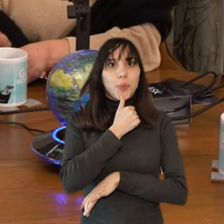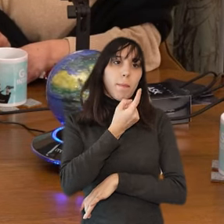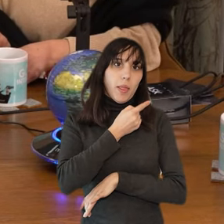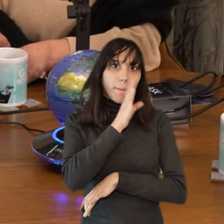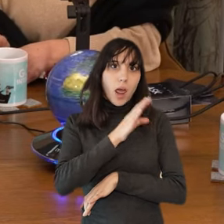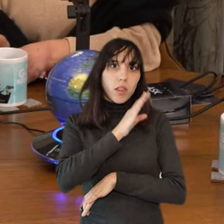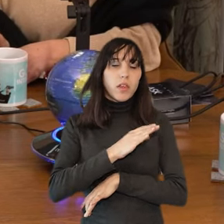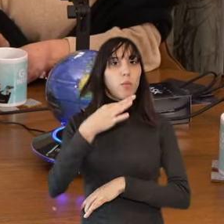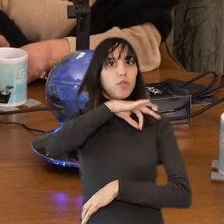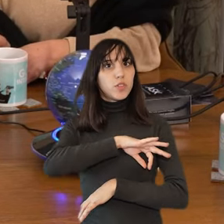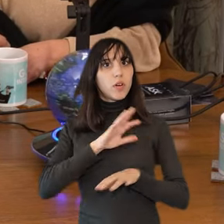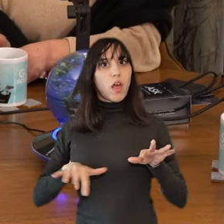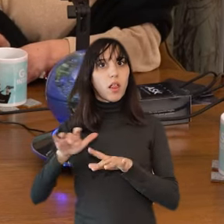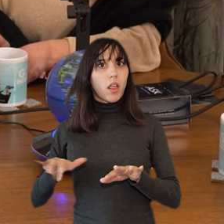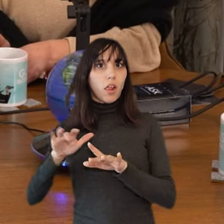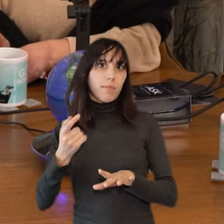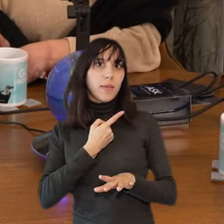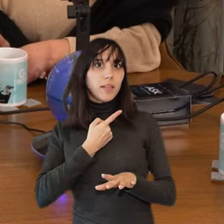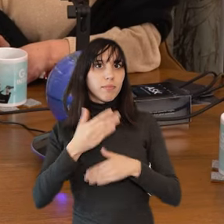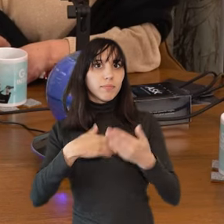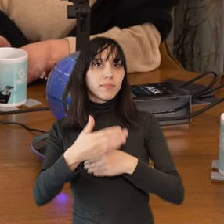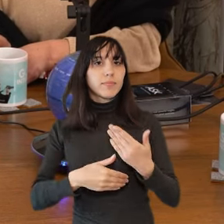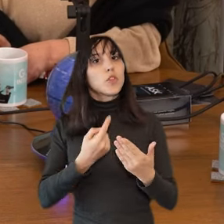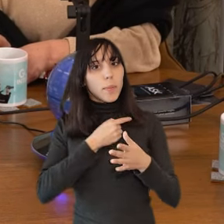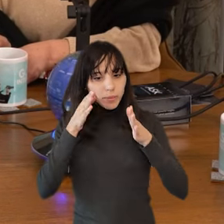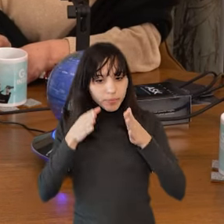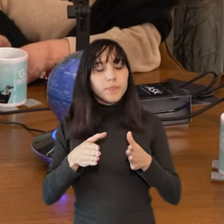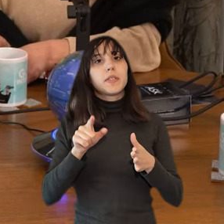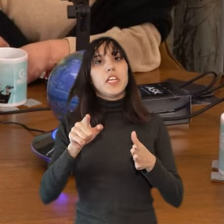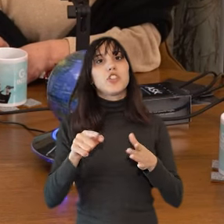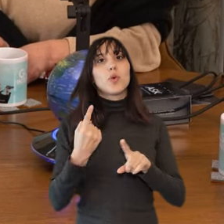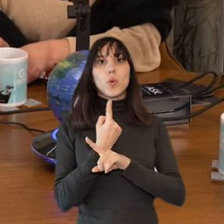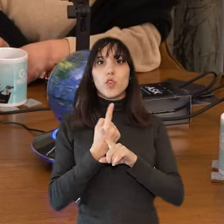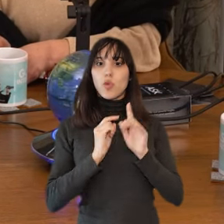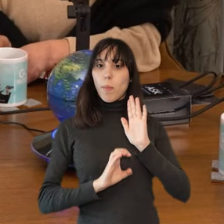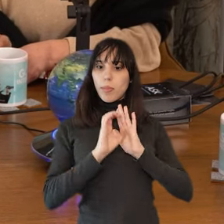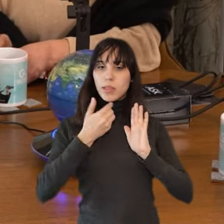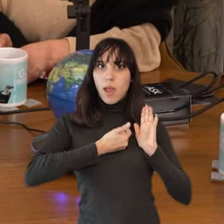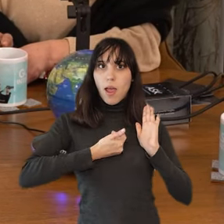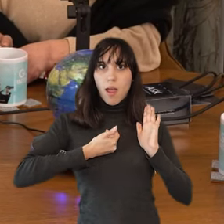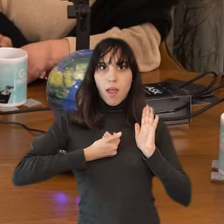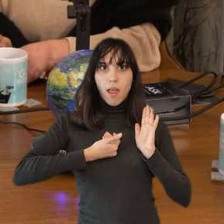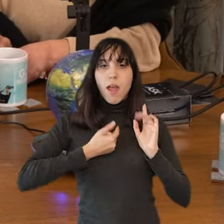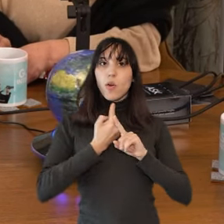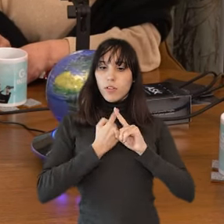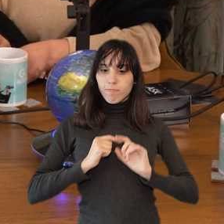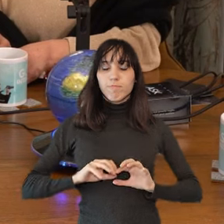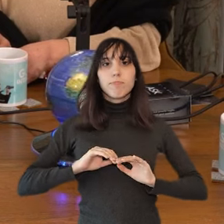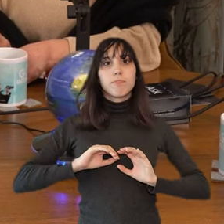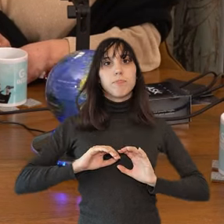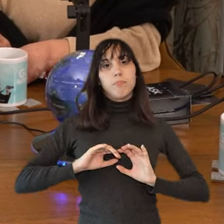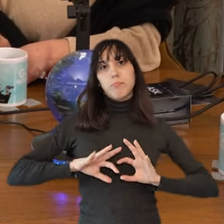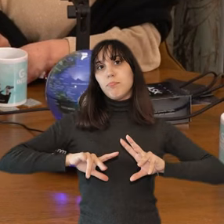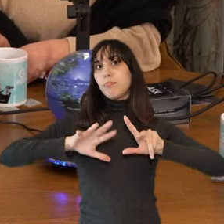ser bom profissionalmente nessa área portanto Então vamos trabalhar estas competências para que eles sejam capazes de atingir esse